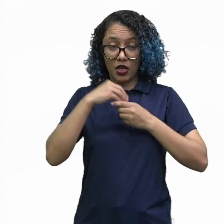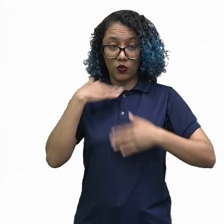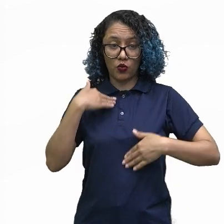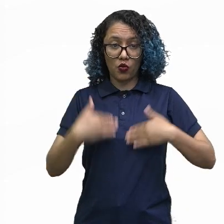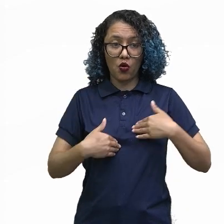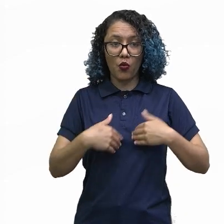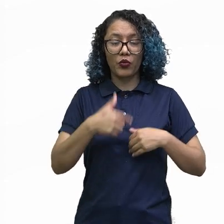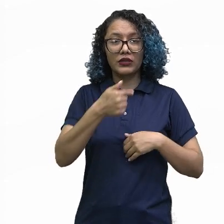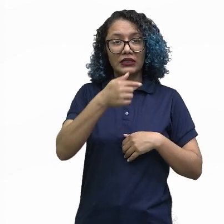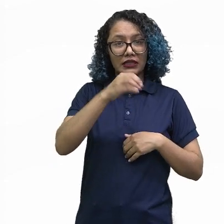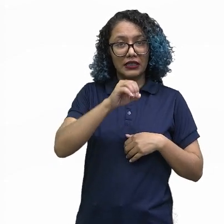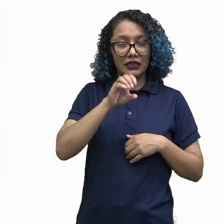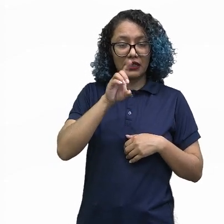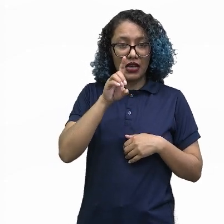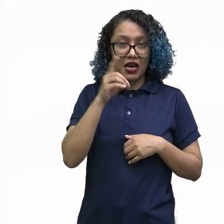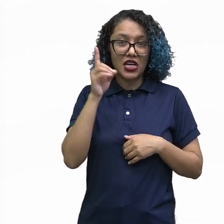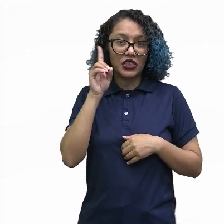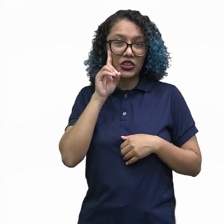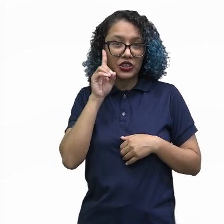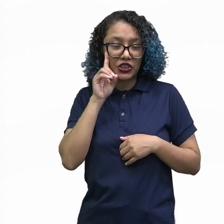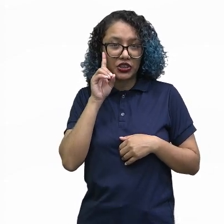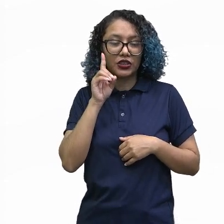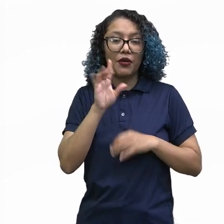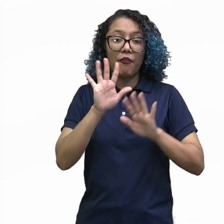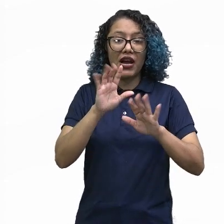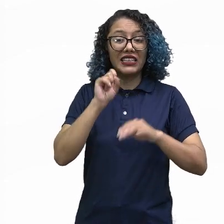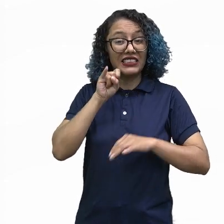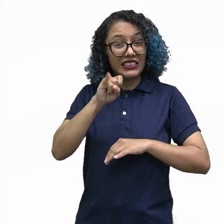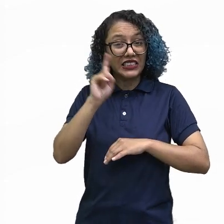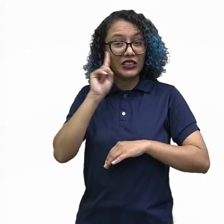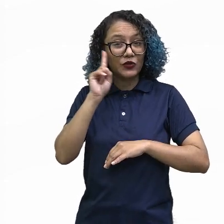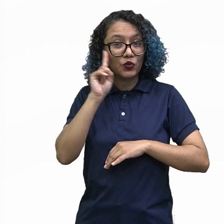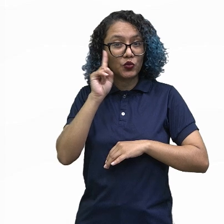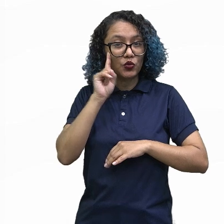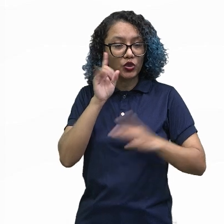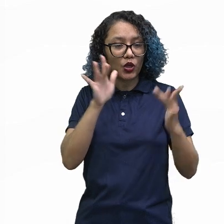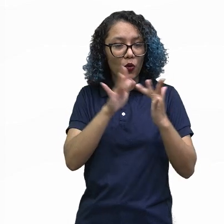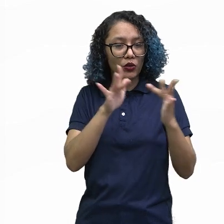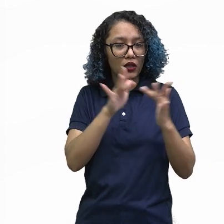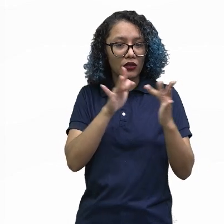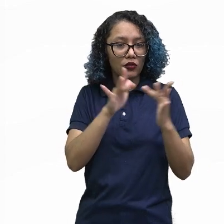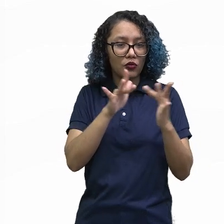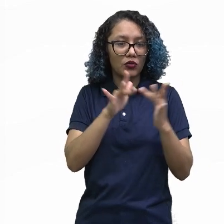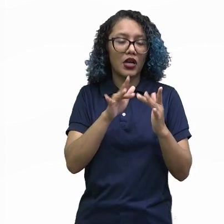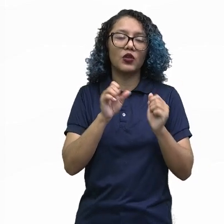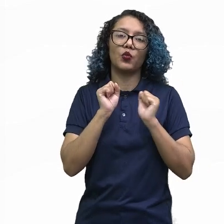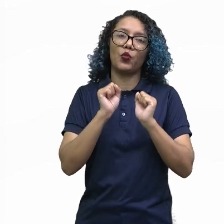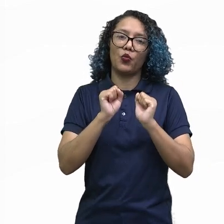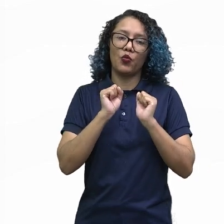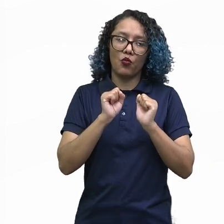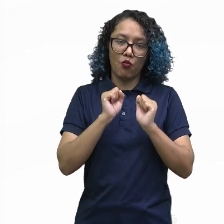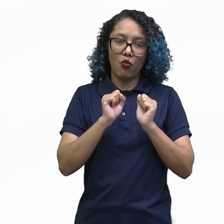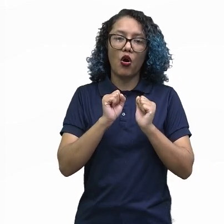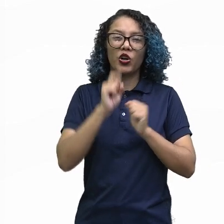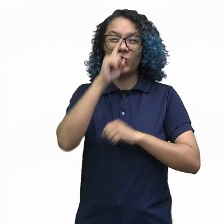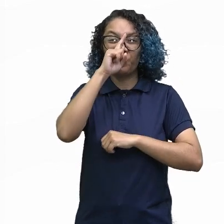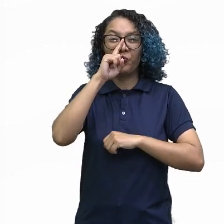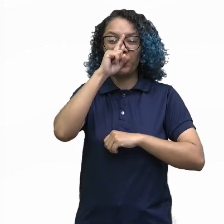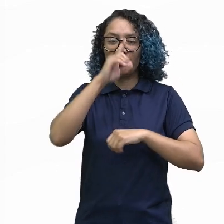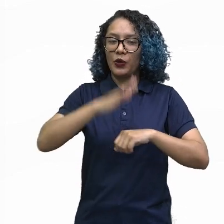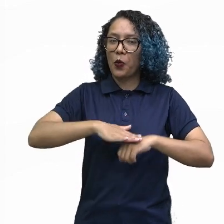exposição contínua, né, aquela que você todo dia está lá em contato, pode levar ao acúmulo de